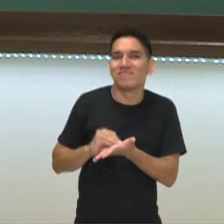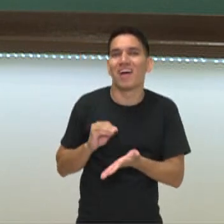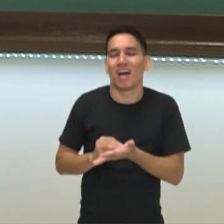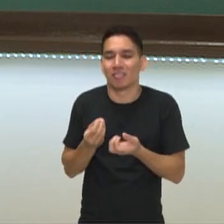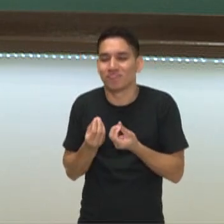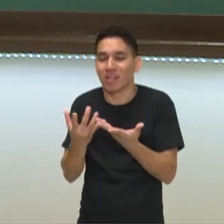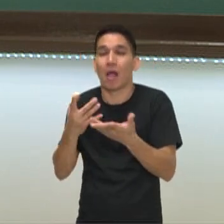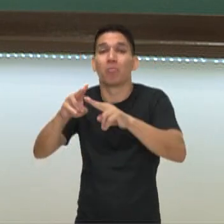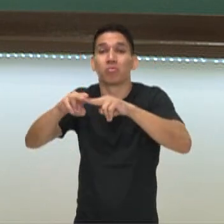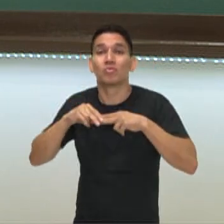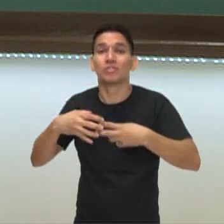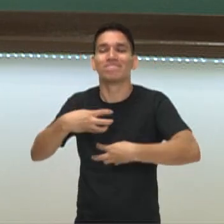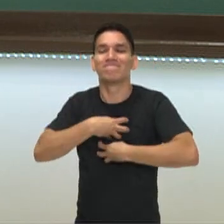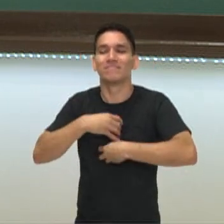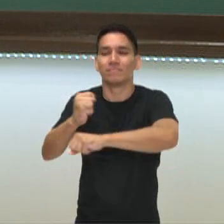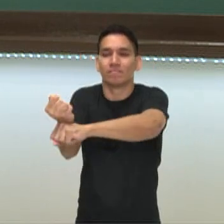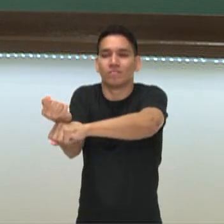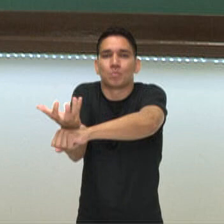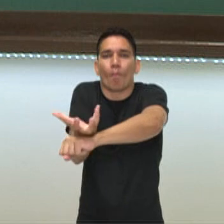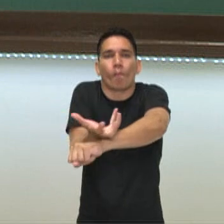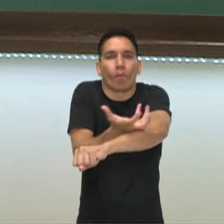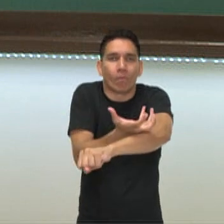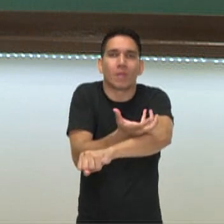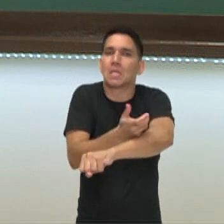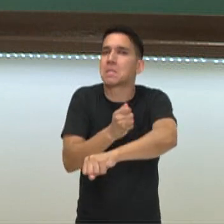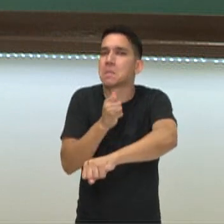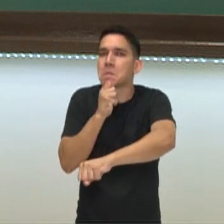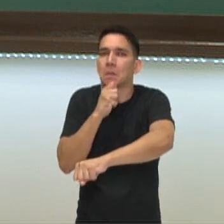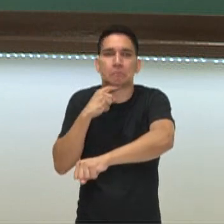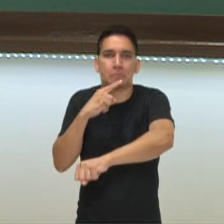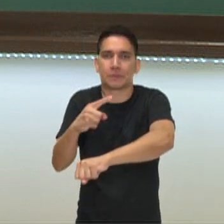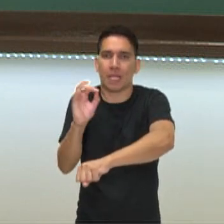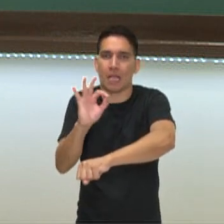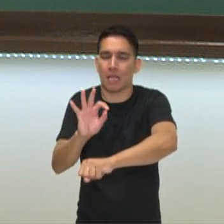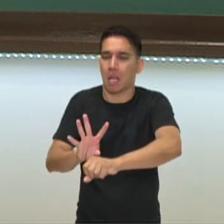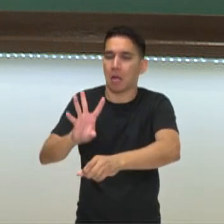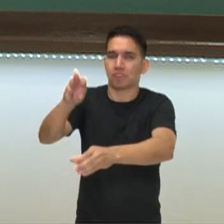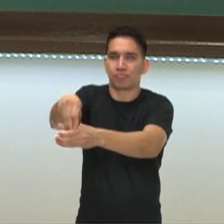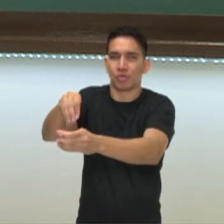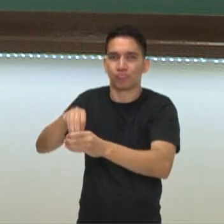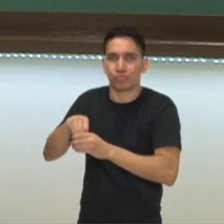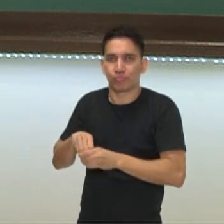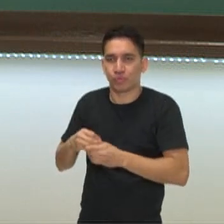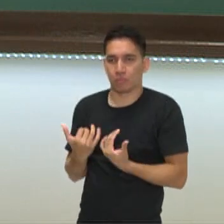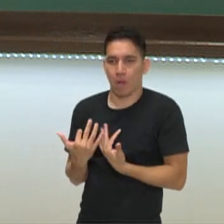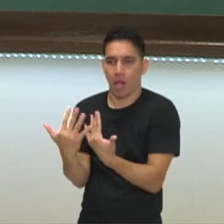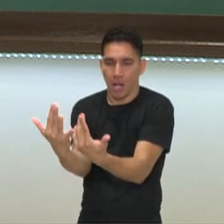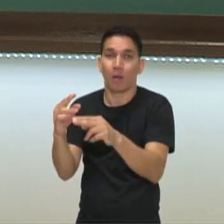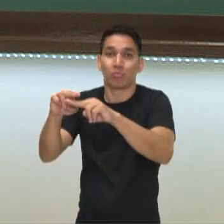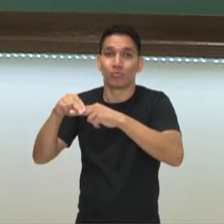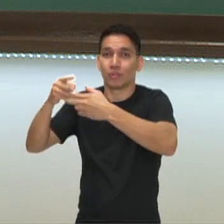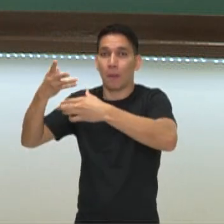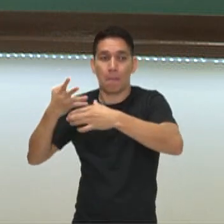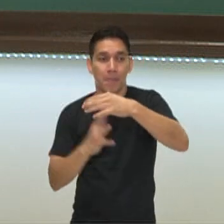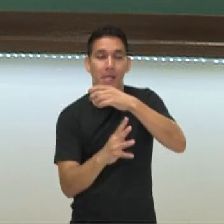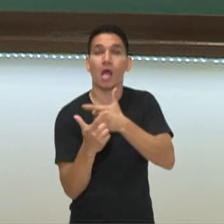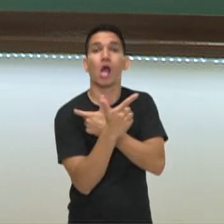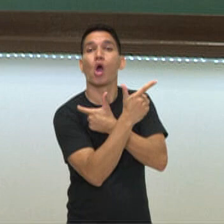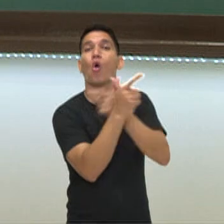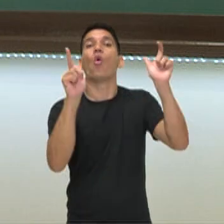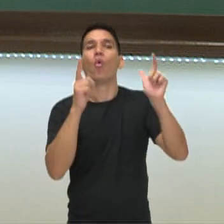muito árido, tá? Eles não conseguem plantar, não conseguem sobreviver, acabam migrando para outras